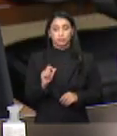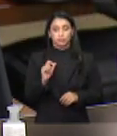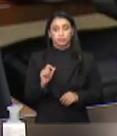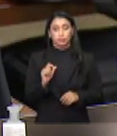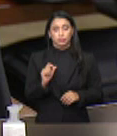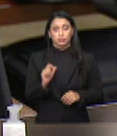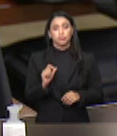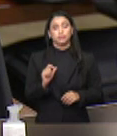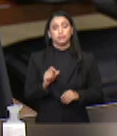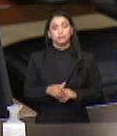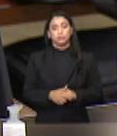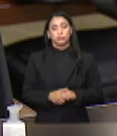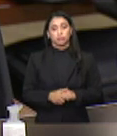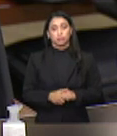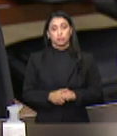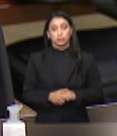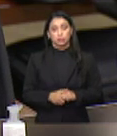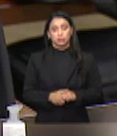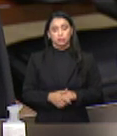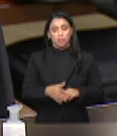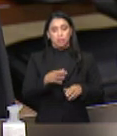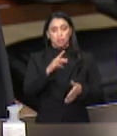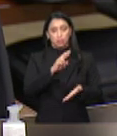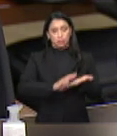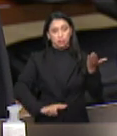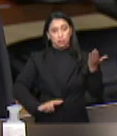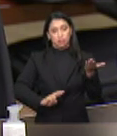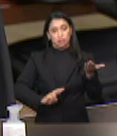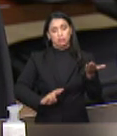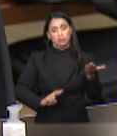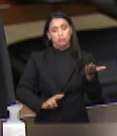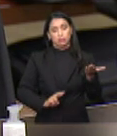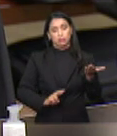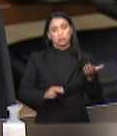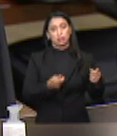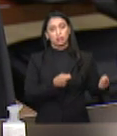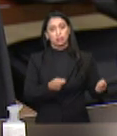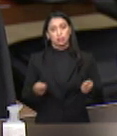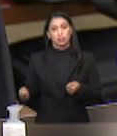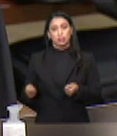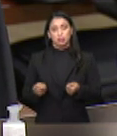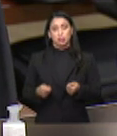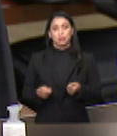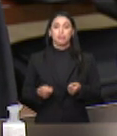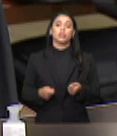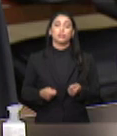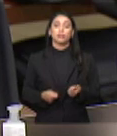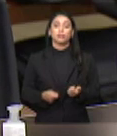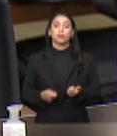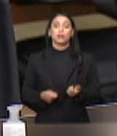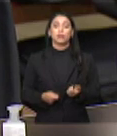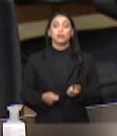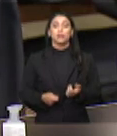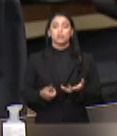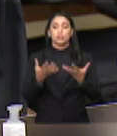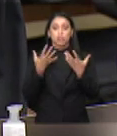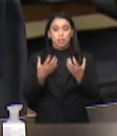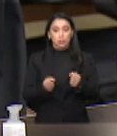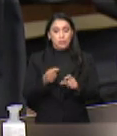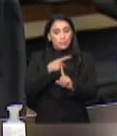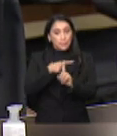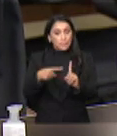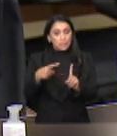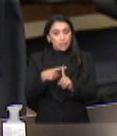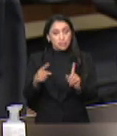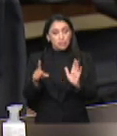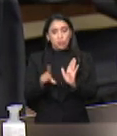razão pela qual a eminente relatora encaminhou no sentido do conhecimento parcial, porque, evidentemente, a lei estando